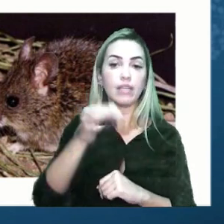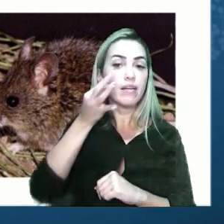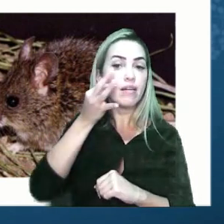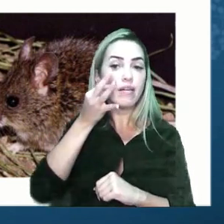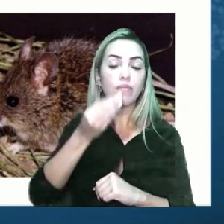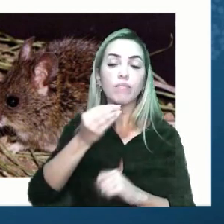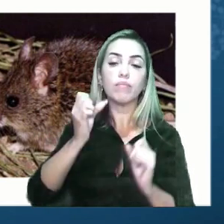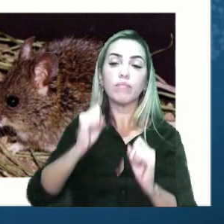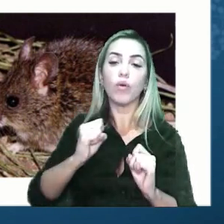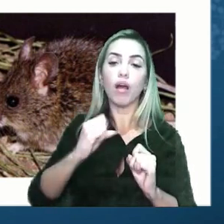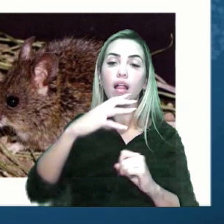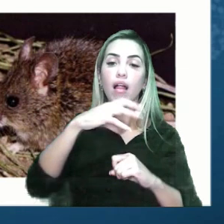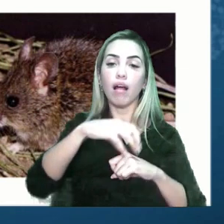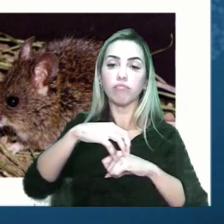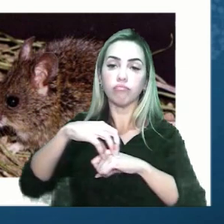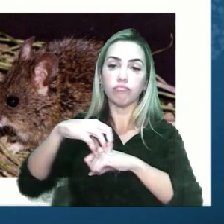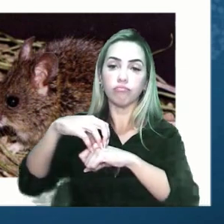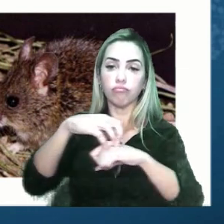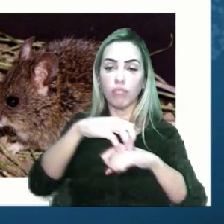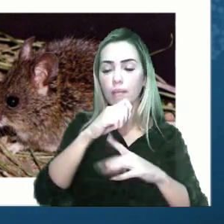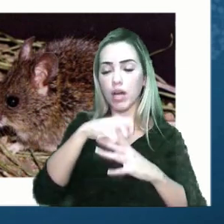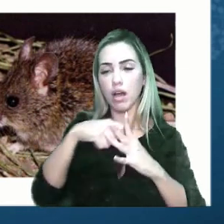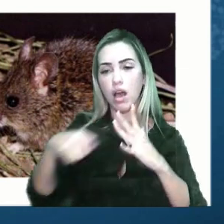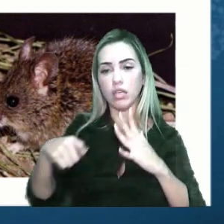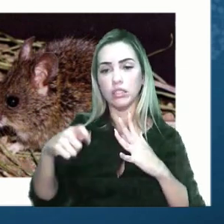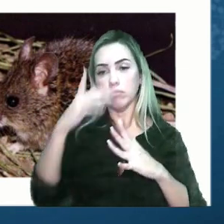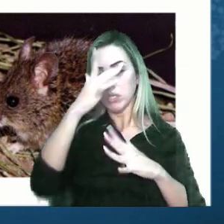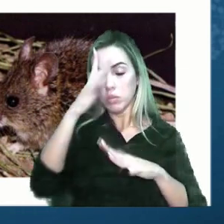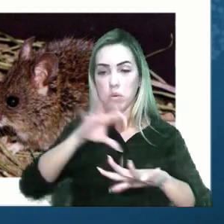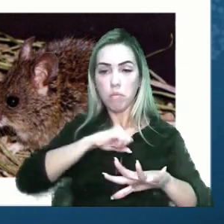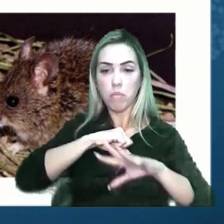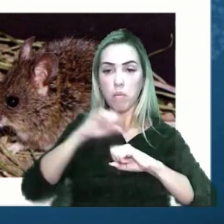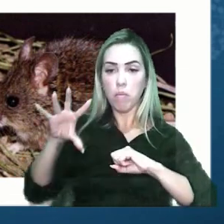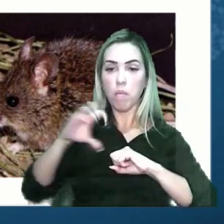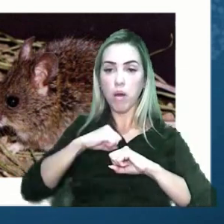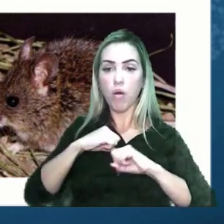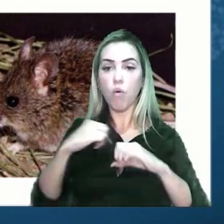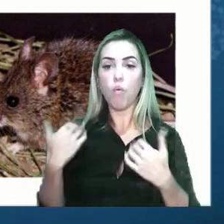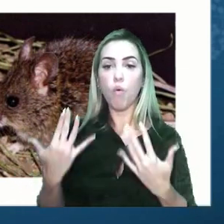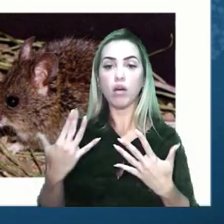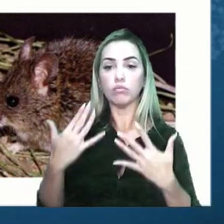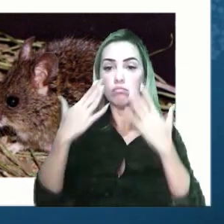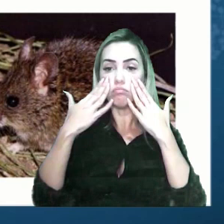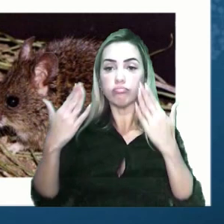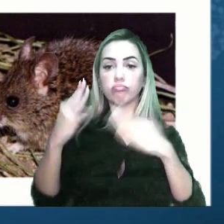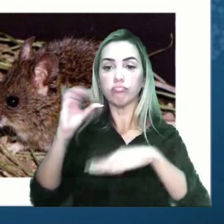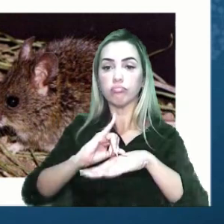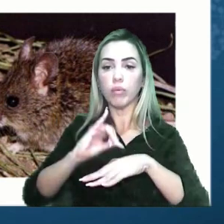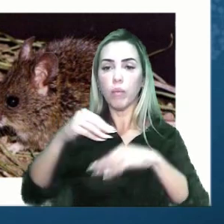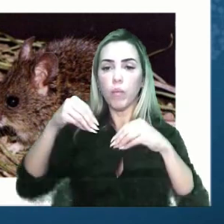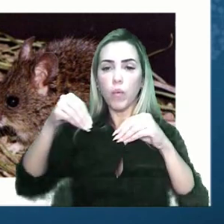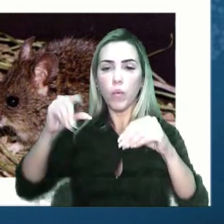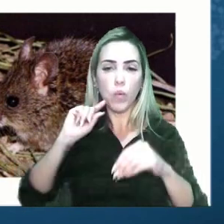podem carregar esse vírus por muitos meses, e as pessoas se contaminam quando as pessoas se expõem à